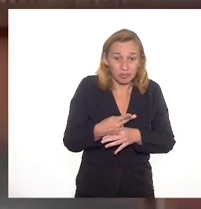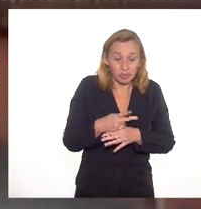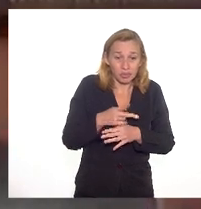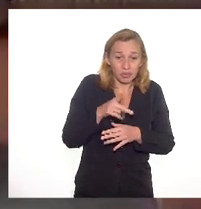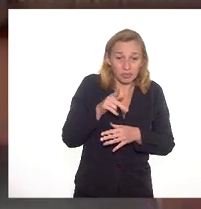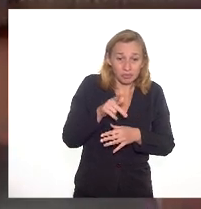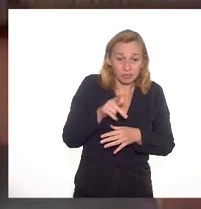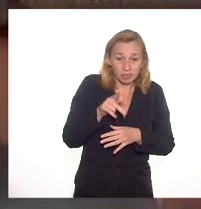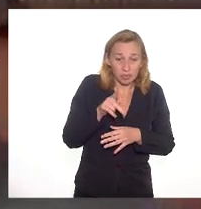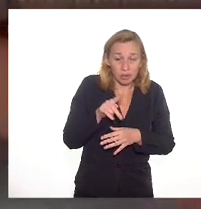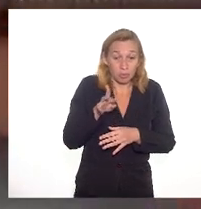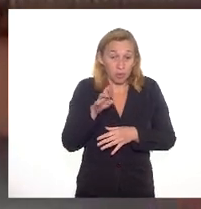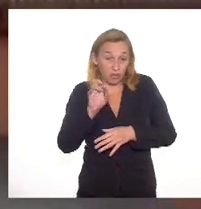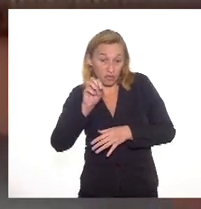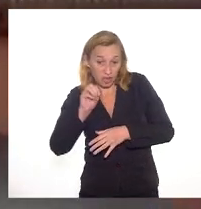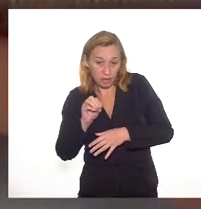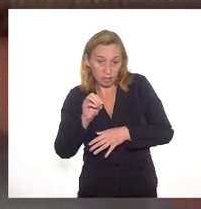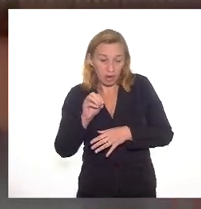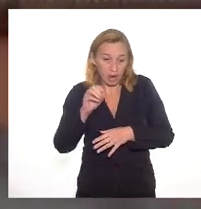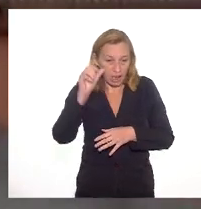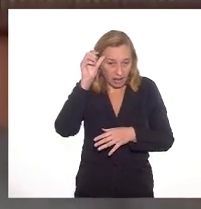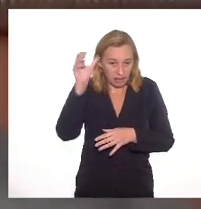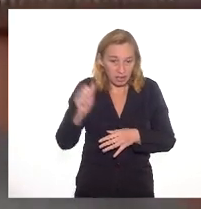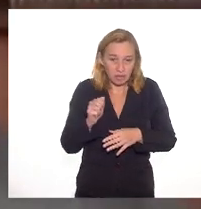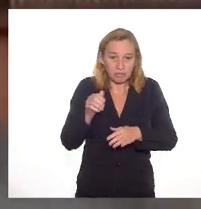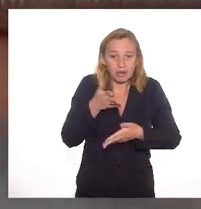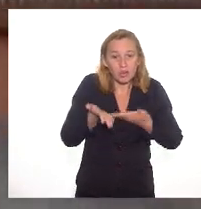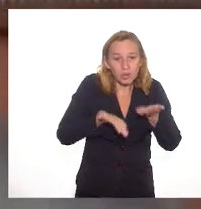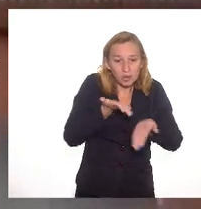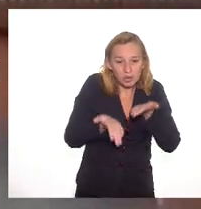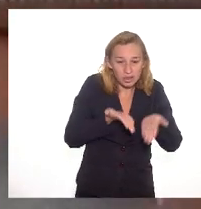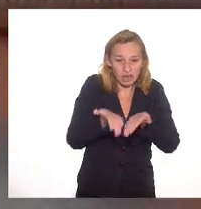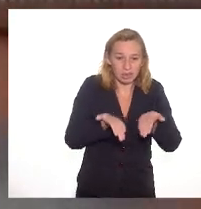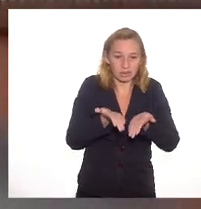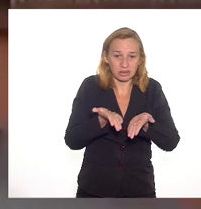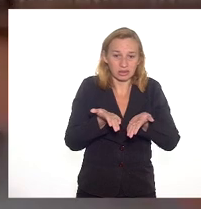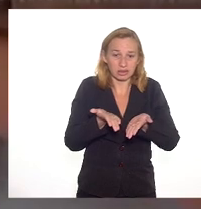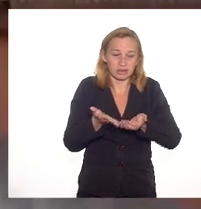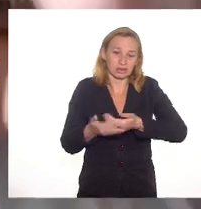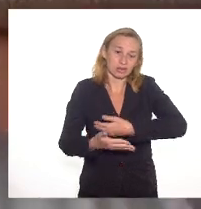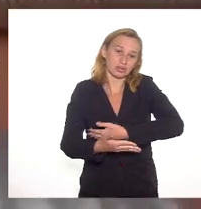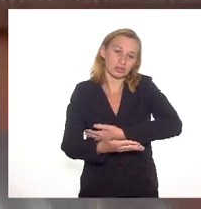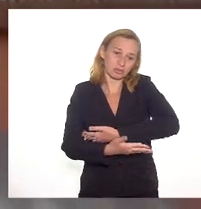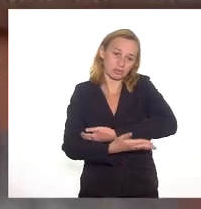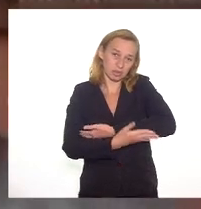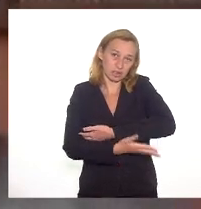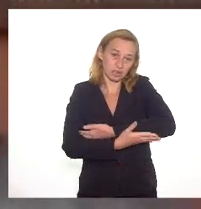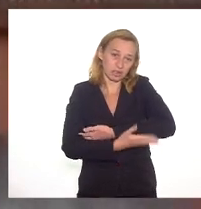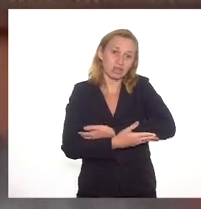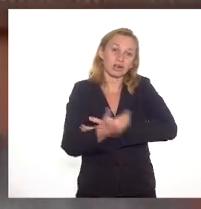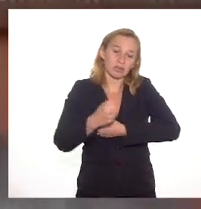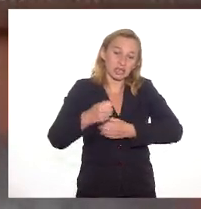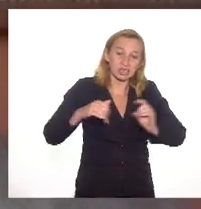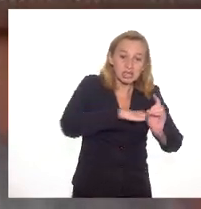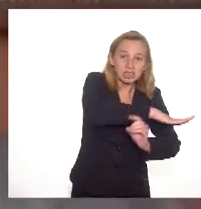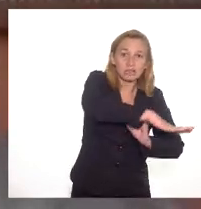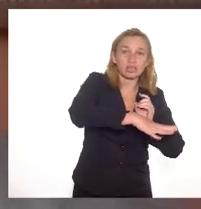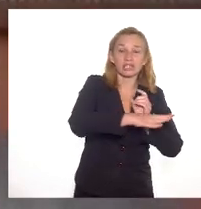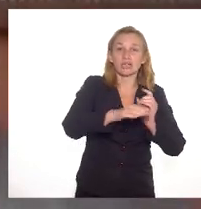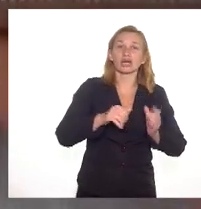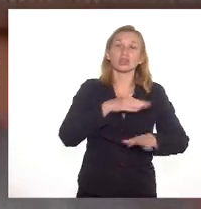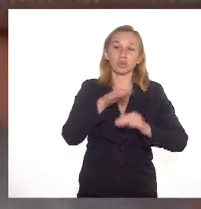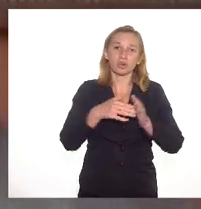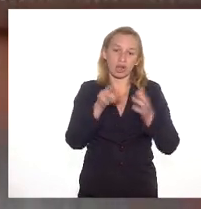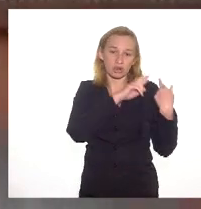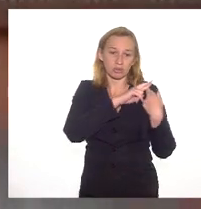provérbio africano, para cuidar de uma criança é preciso uma comunidade inteira, toda a sociedade é responsável. Eu tenho um